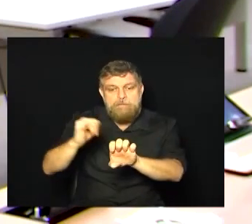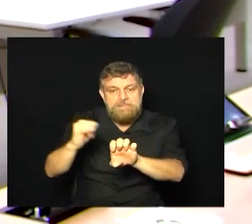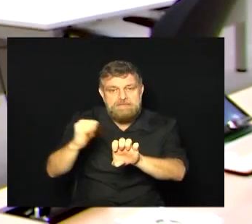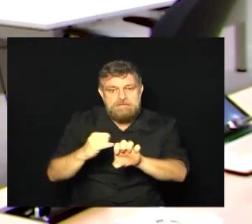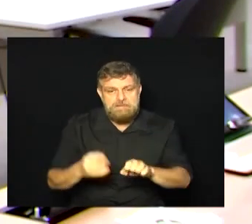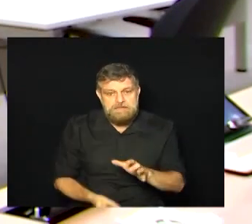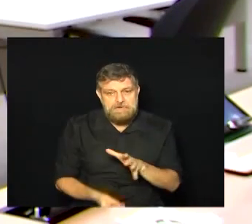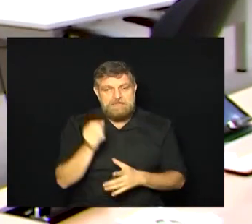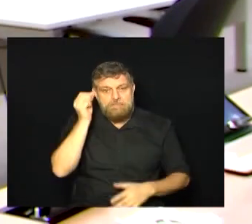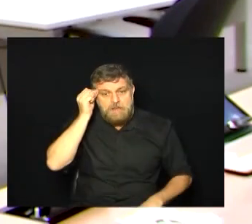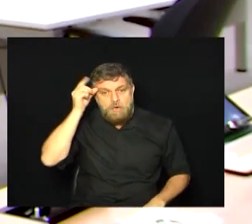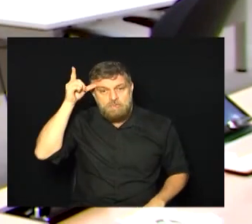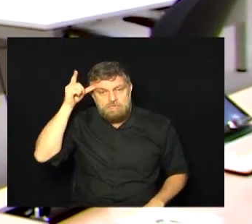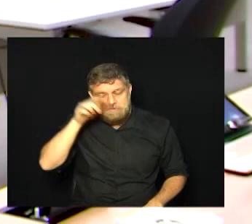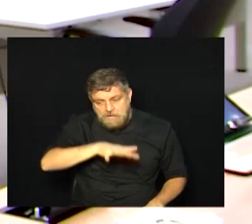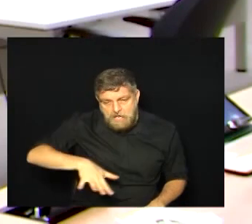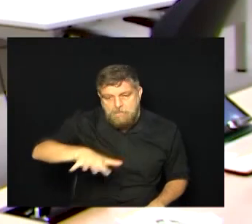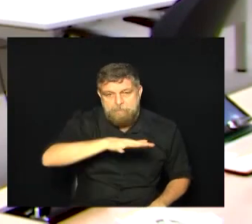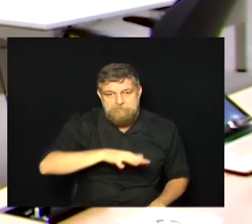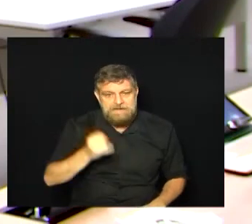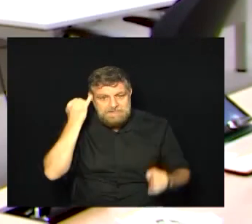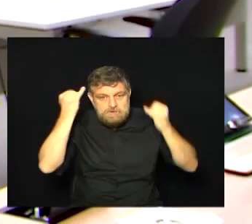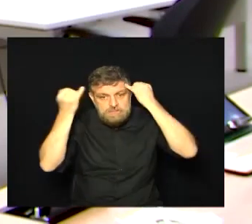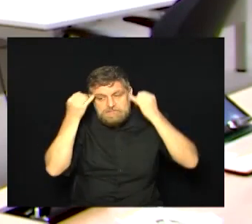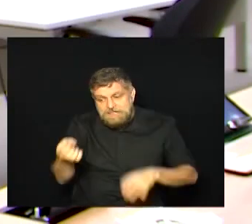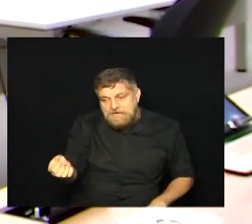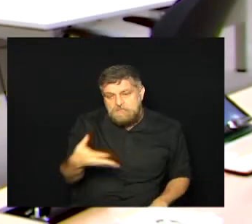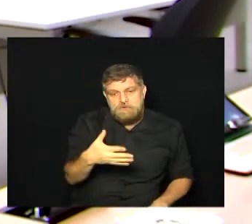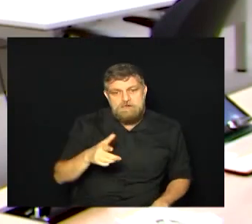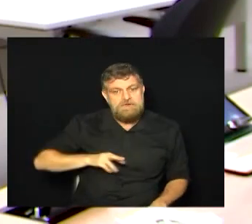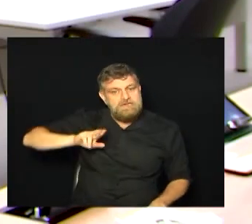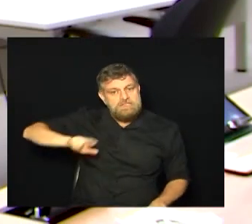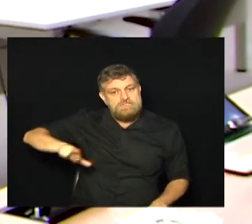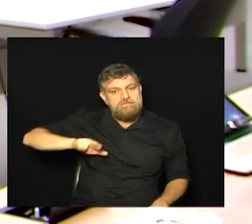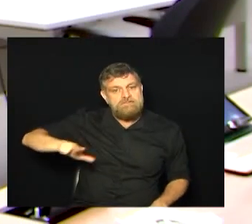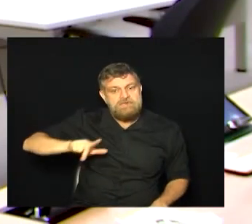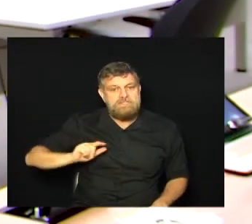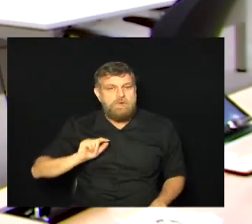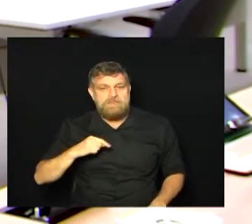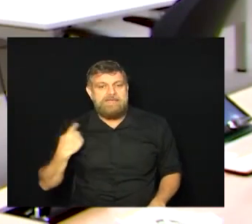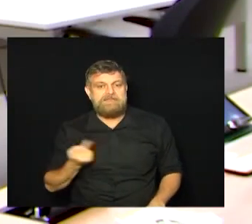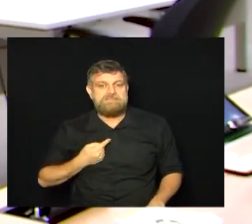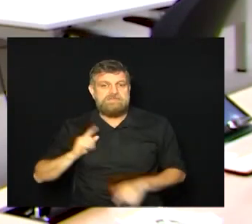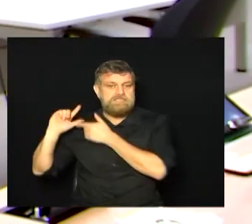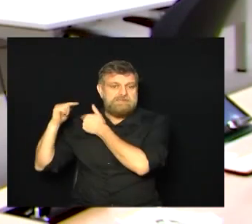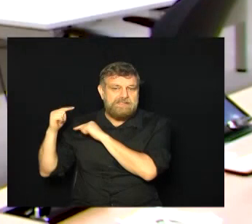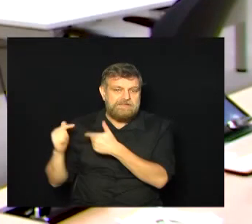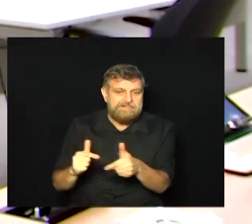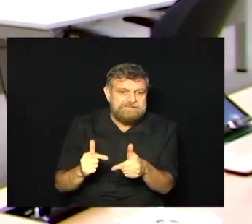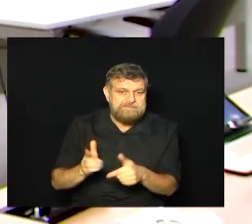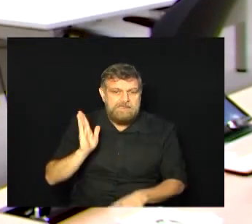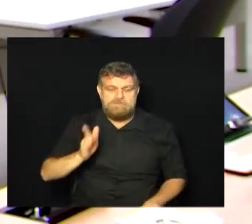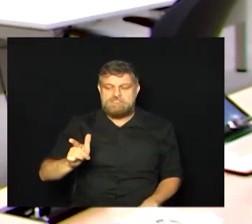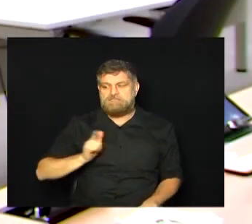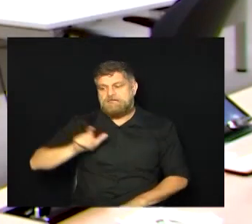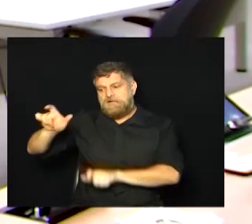essa cultura de criar um ambiente de inovação, de empreendedorismo, diferentemente do que a gente viveu secularmente falando, que as